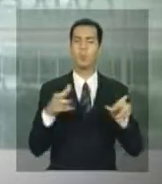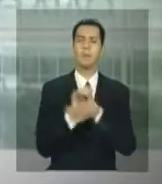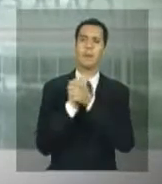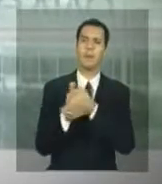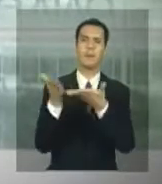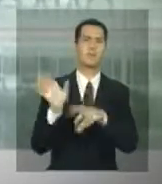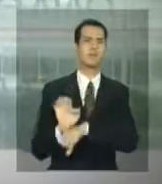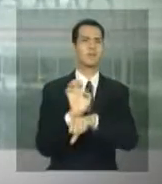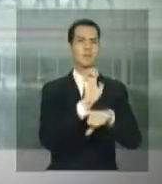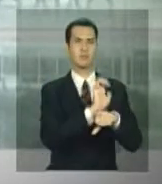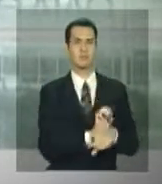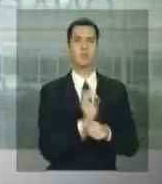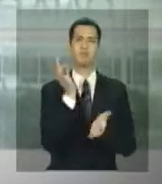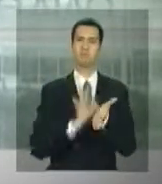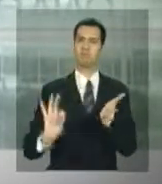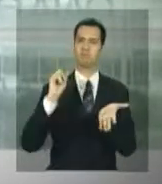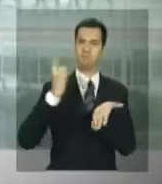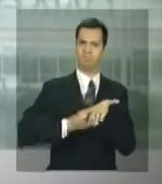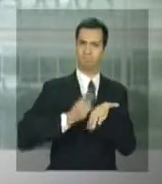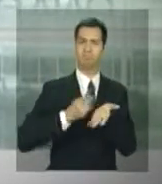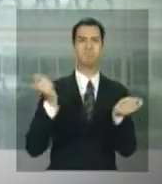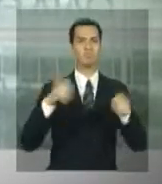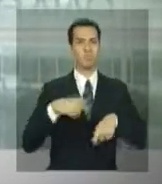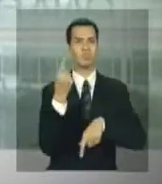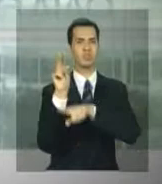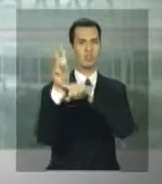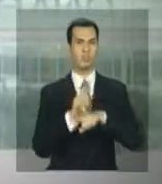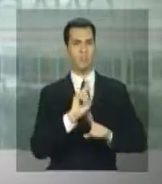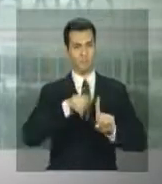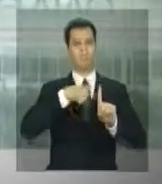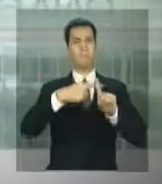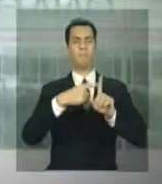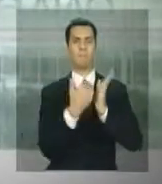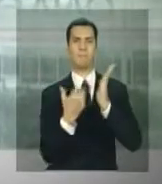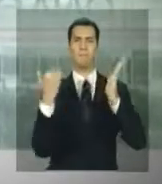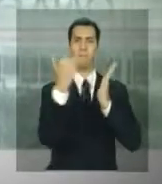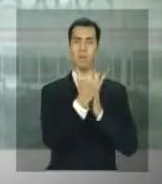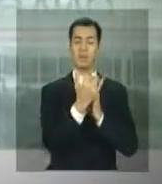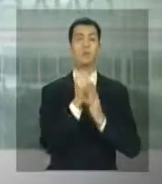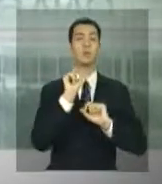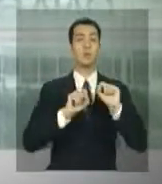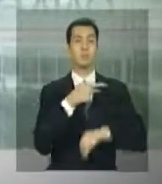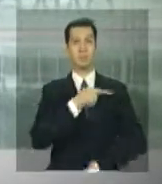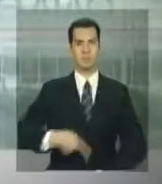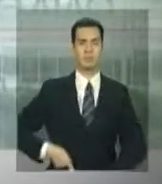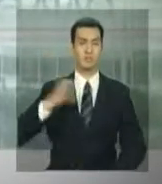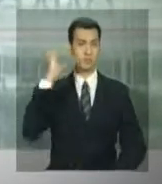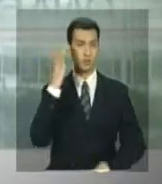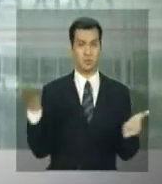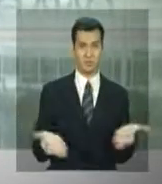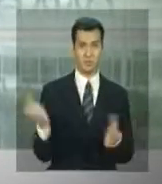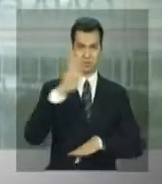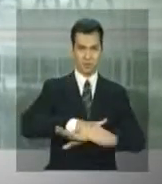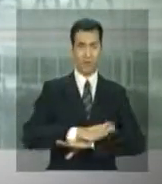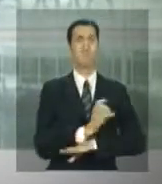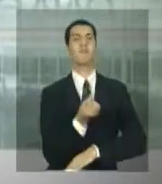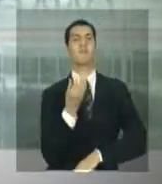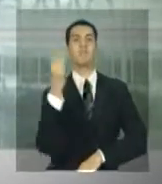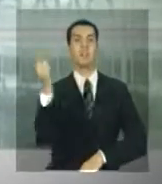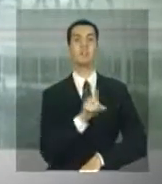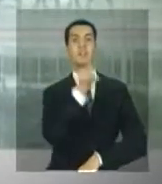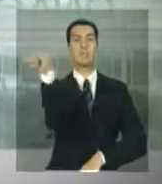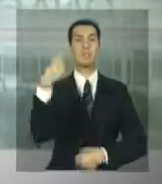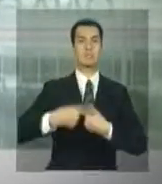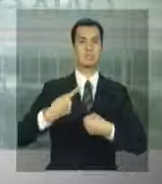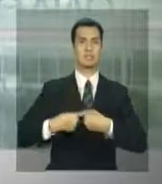então esse termo para a ampliação do crédito fiscal. A presidenta Dilma Rousseff embarca agora à tarde para Caxias do Sul, no